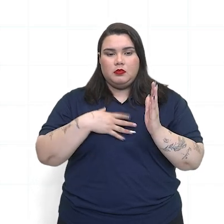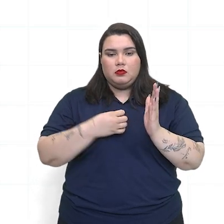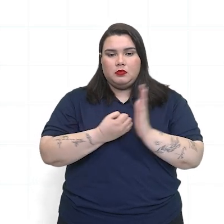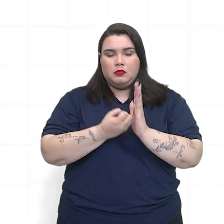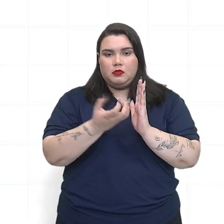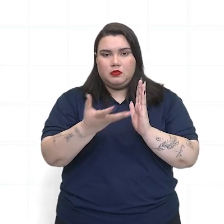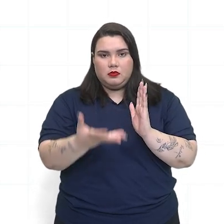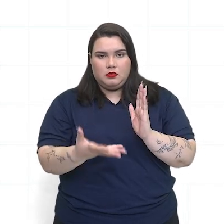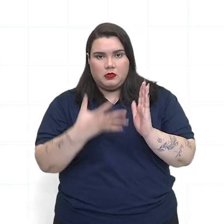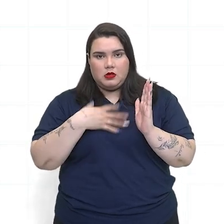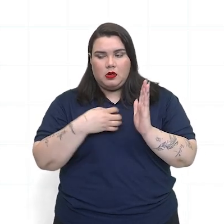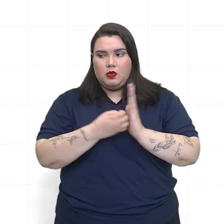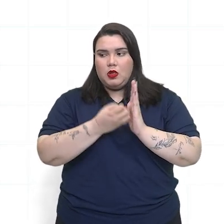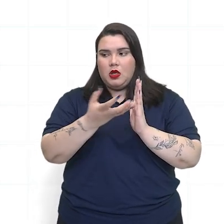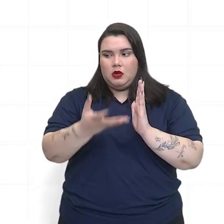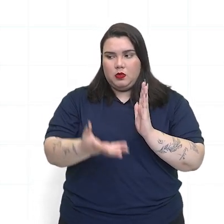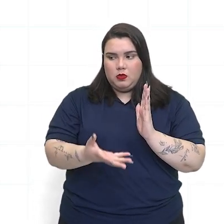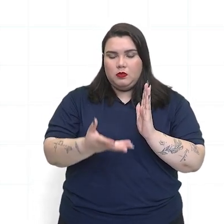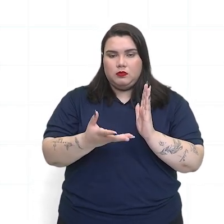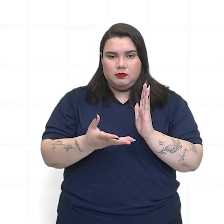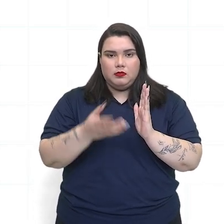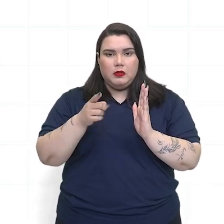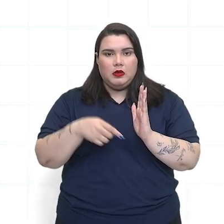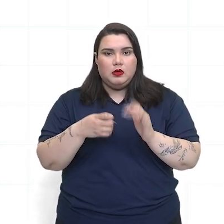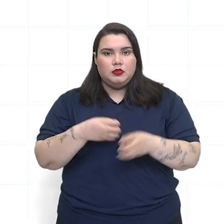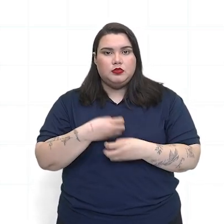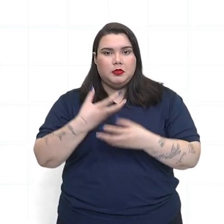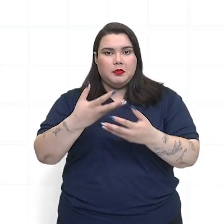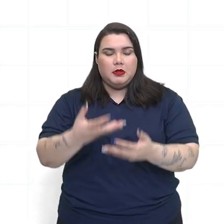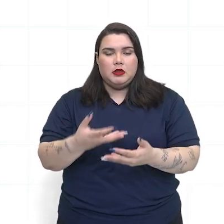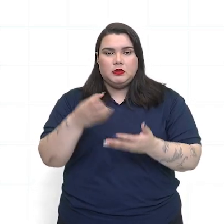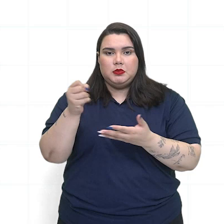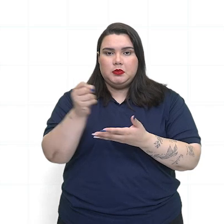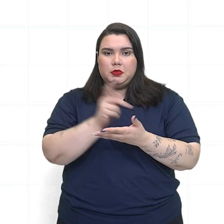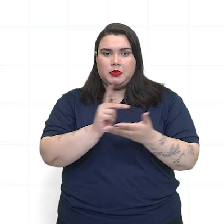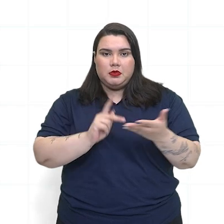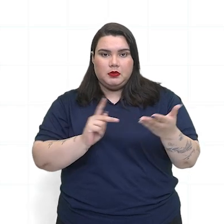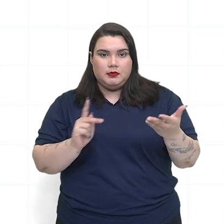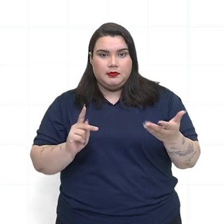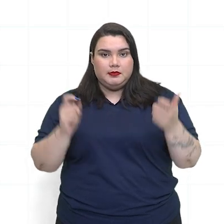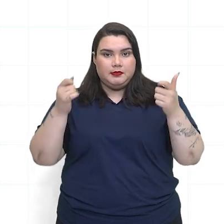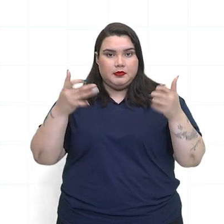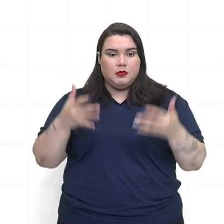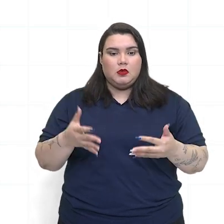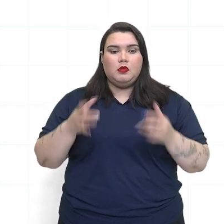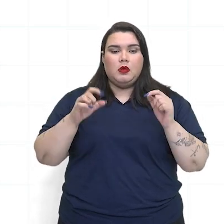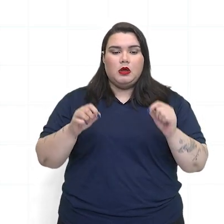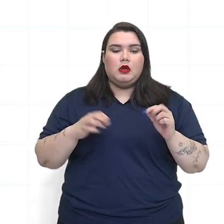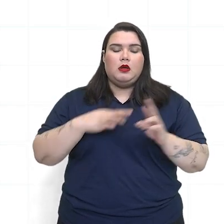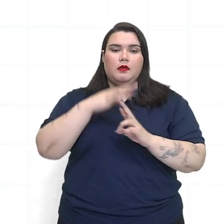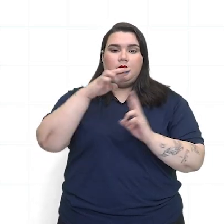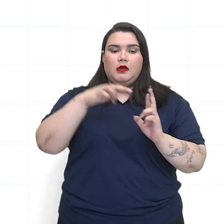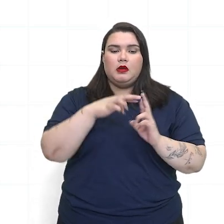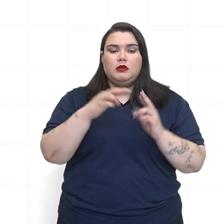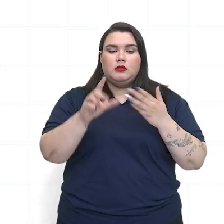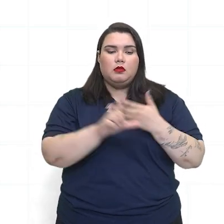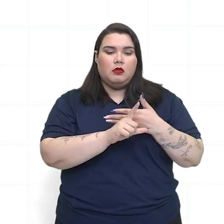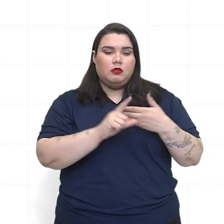lírico ou eu poético, que é a voz que fala no poema. Então, ele está falando do poeta em si, né, do